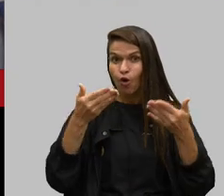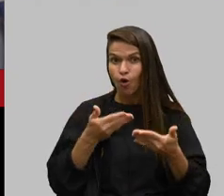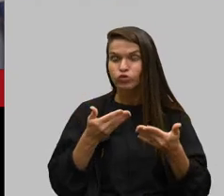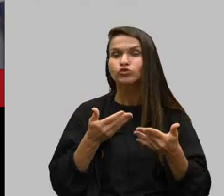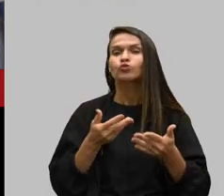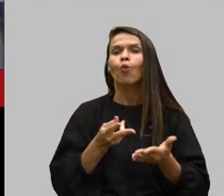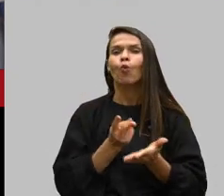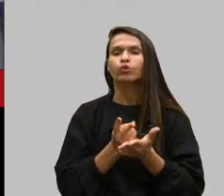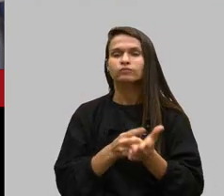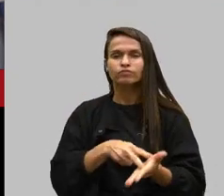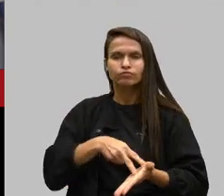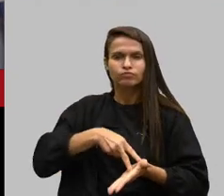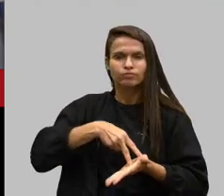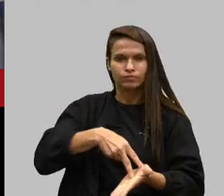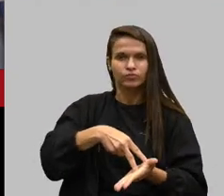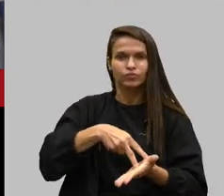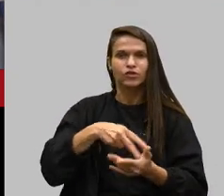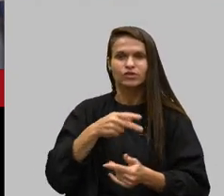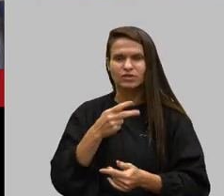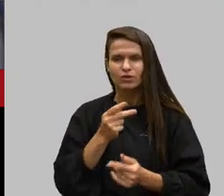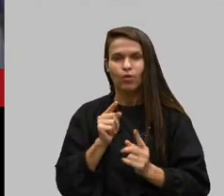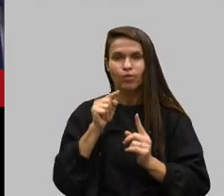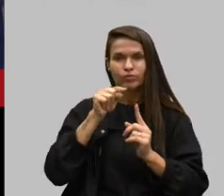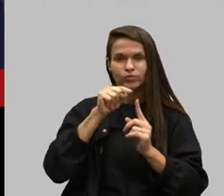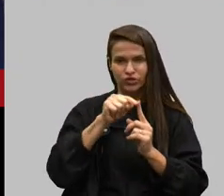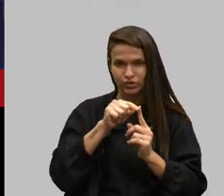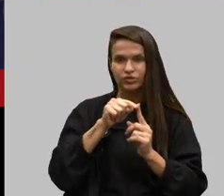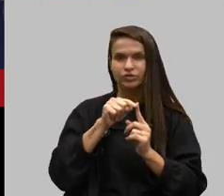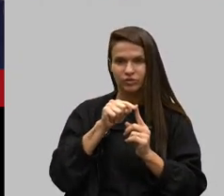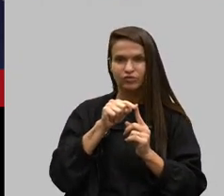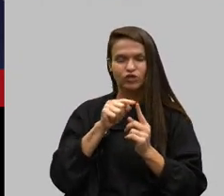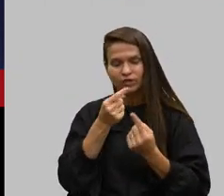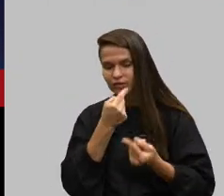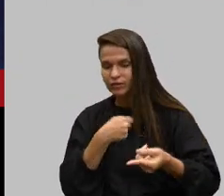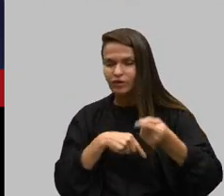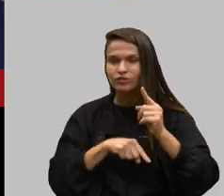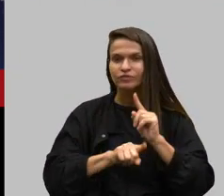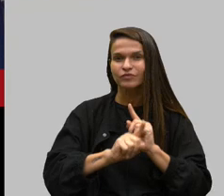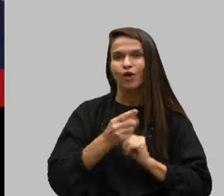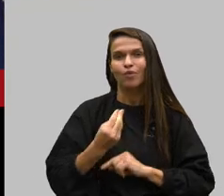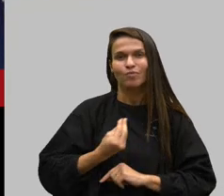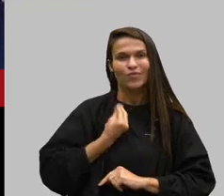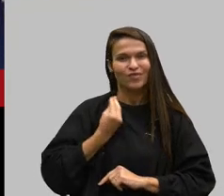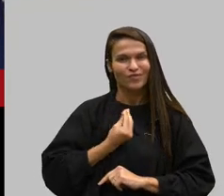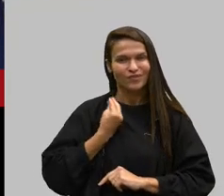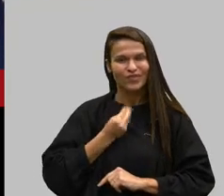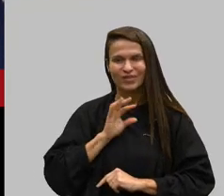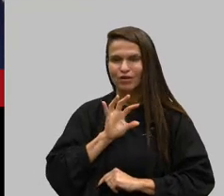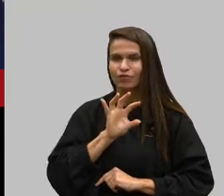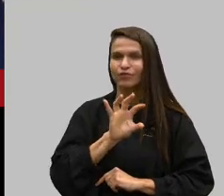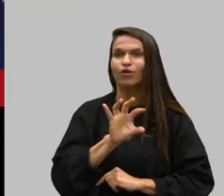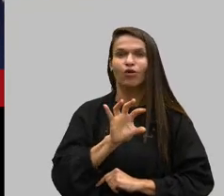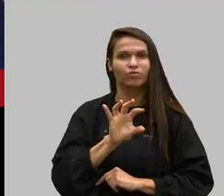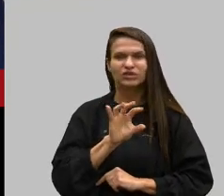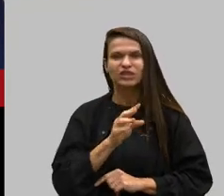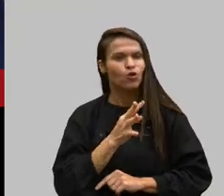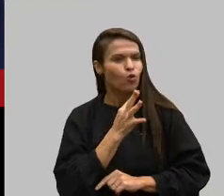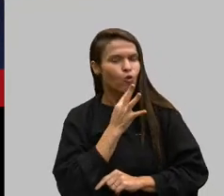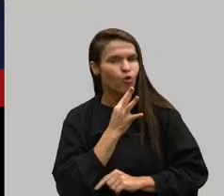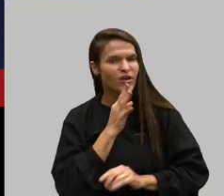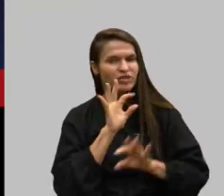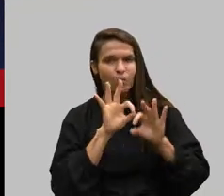firme nesse seu intuito e você transforma vidas dessa forma só quem não conhece uma